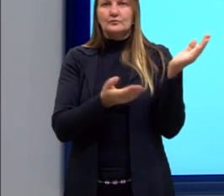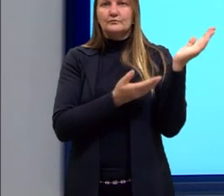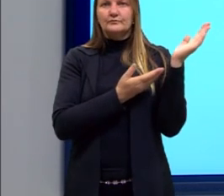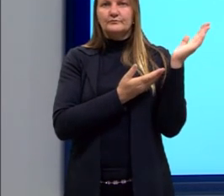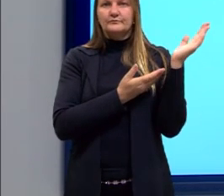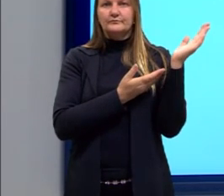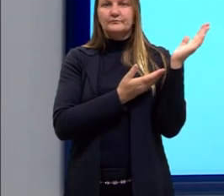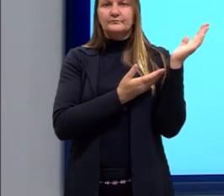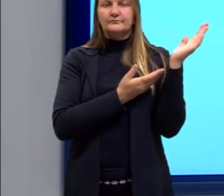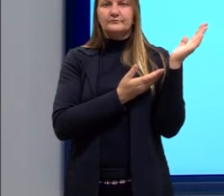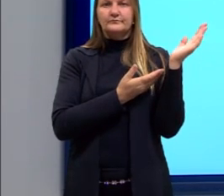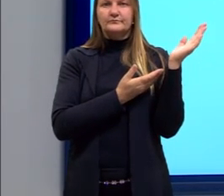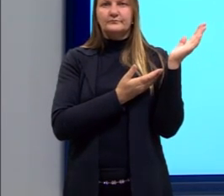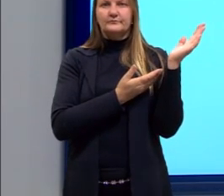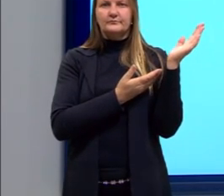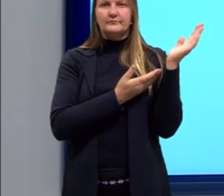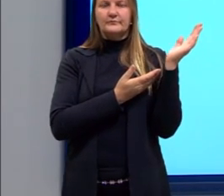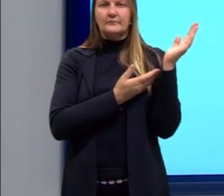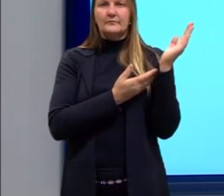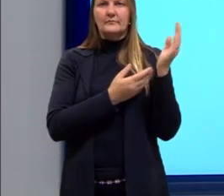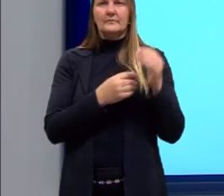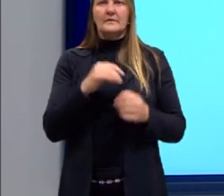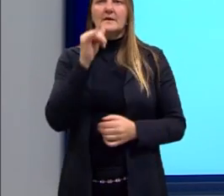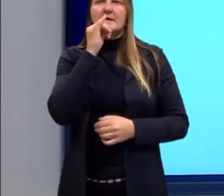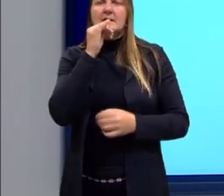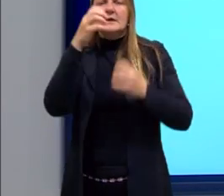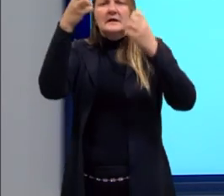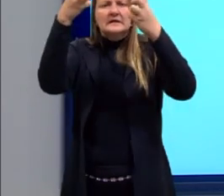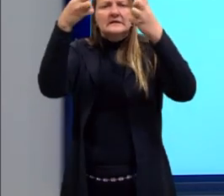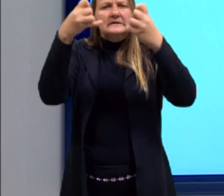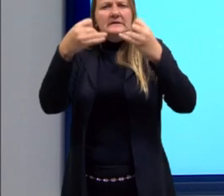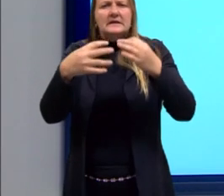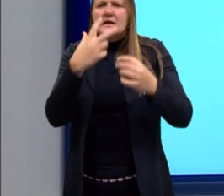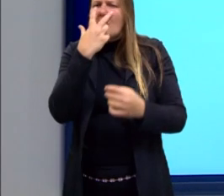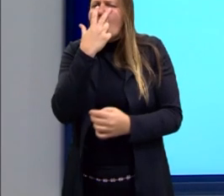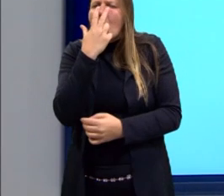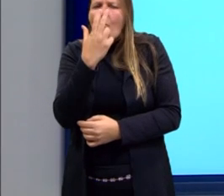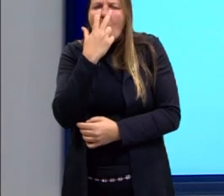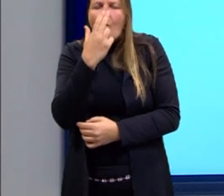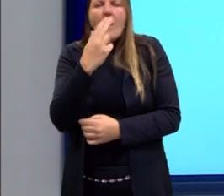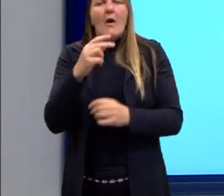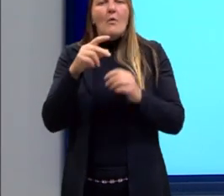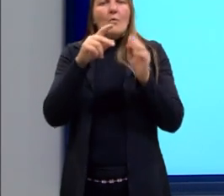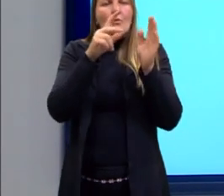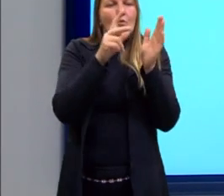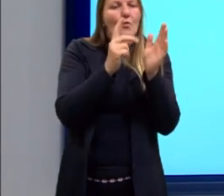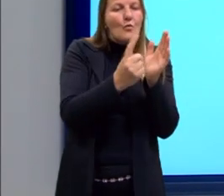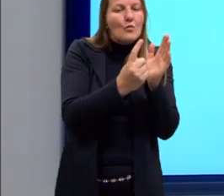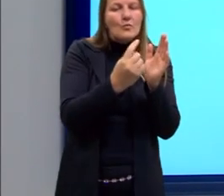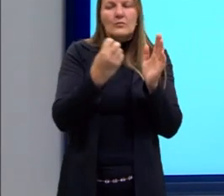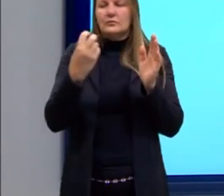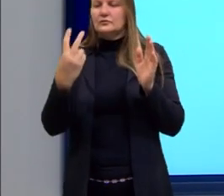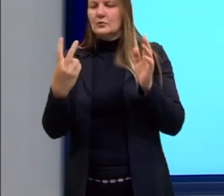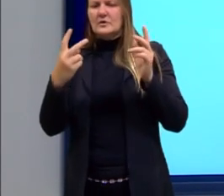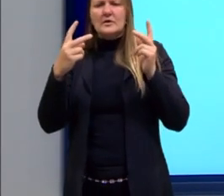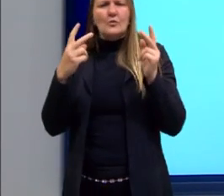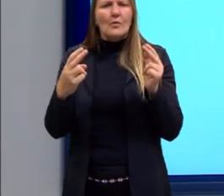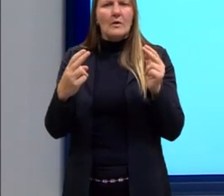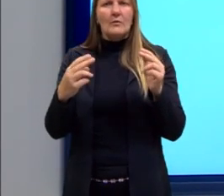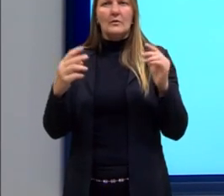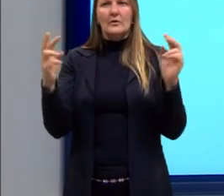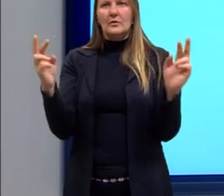correspondente é aquele ângulo que ocupa exatamente a mesma posição porém um